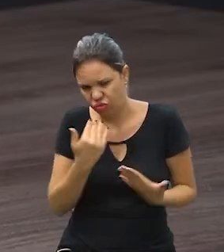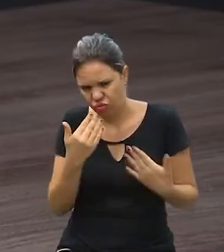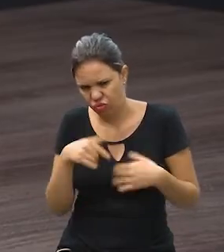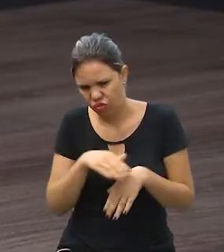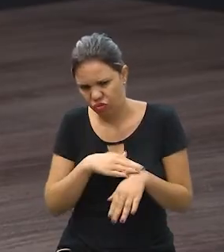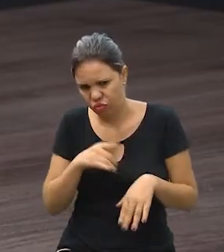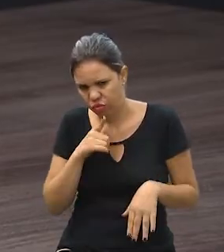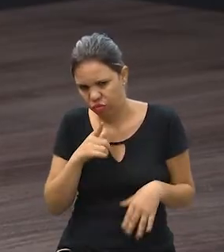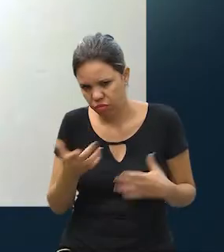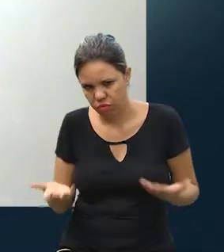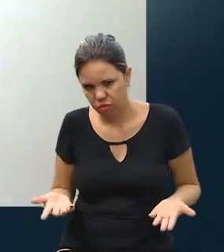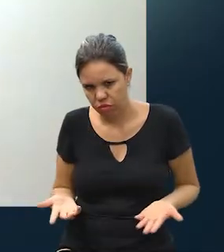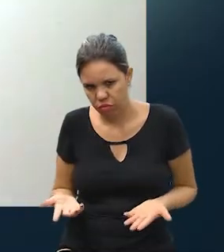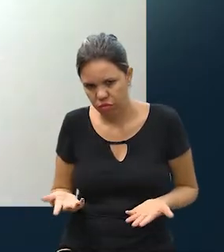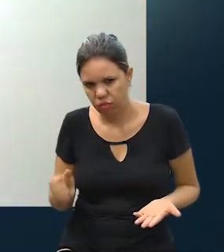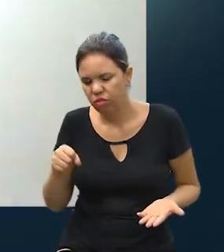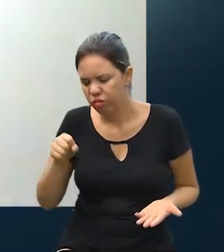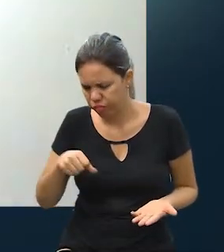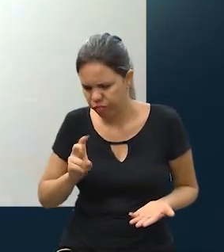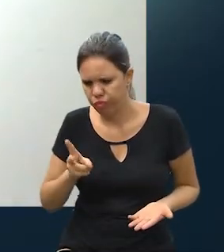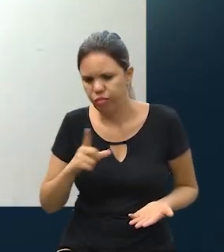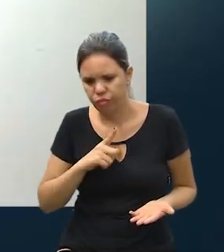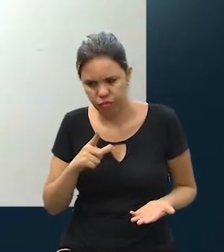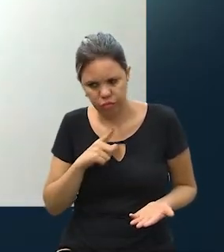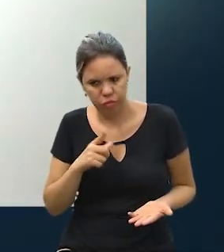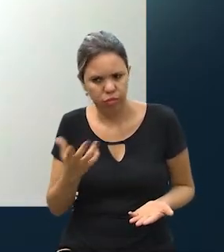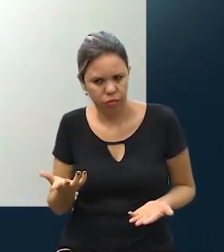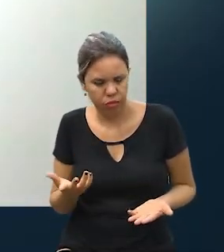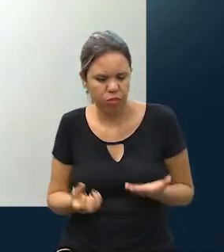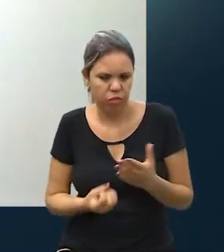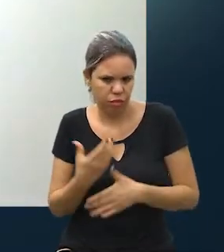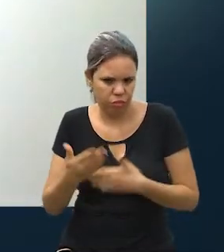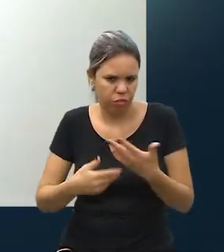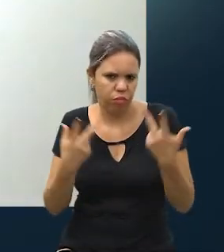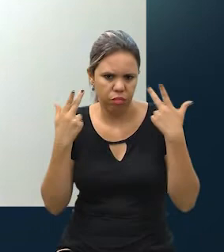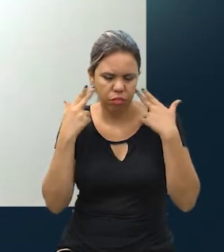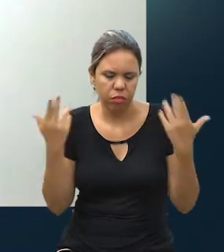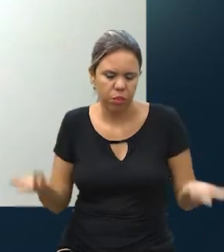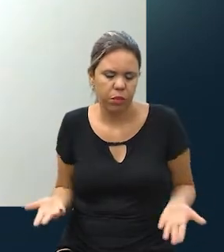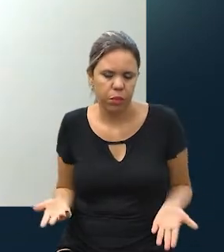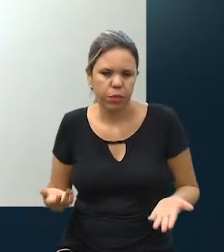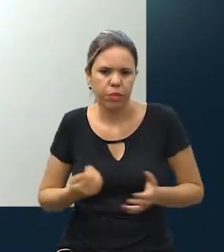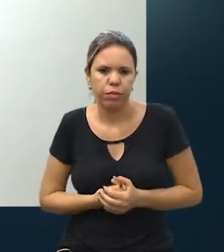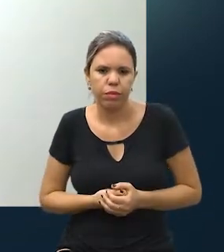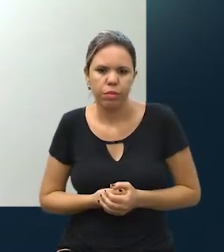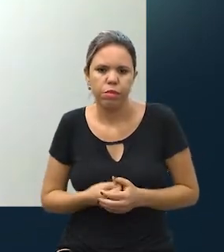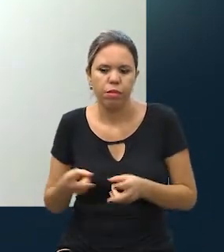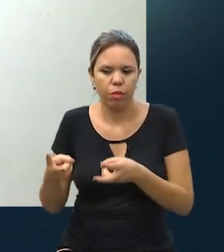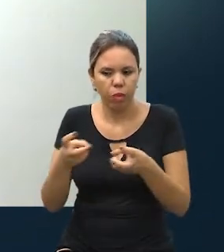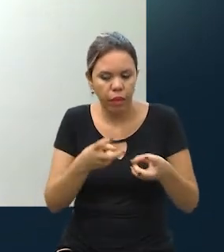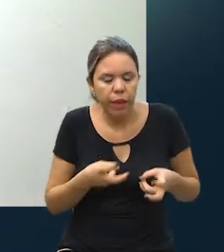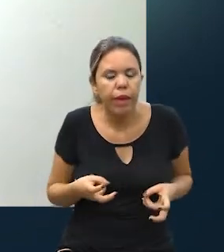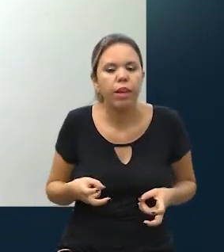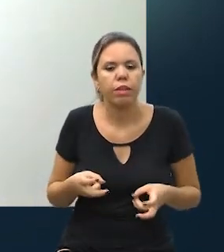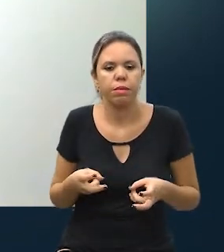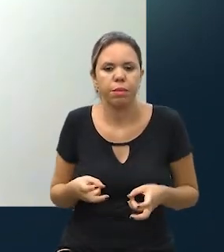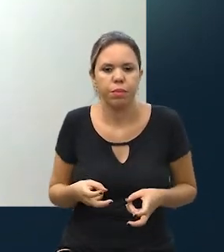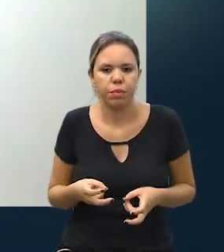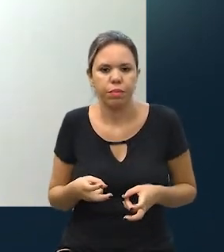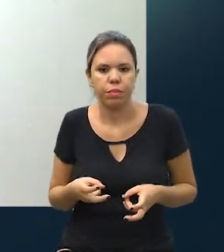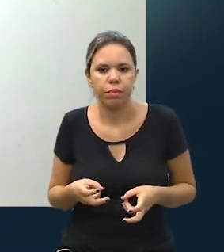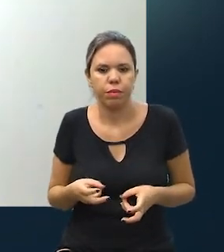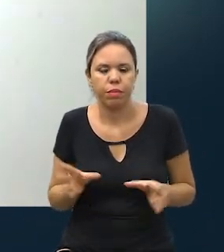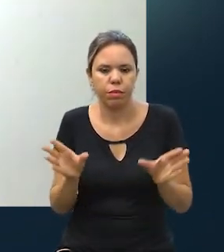conversa, Beth? Total, é recorrente, né? A gente percebe que